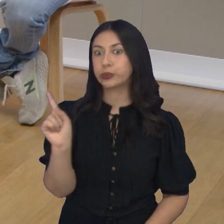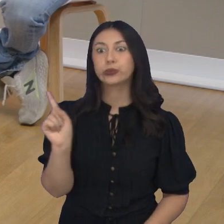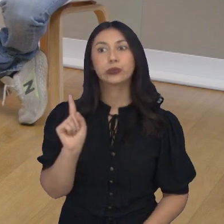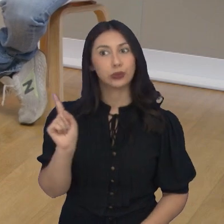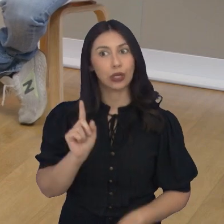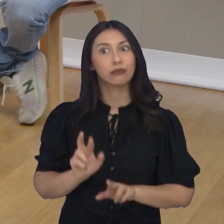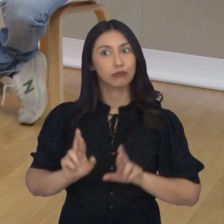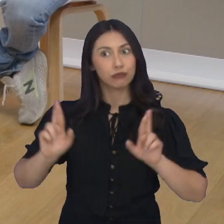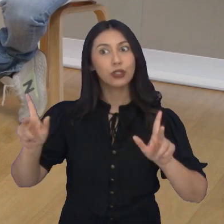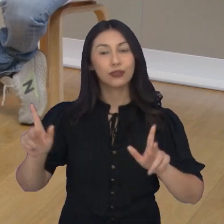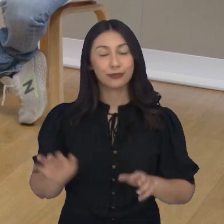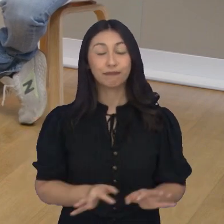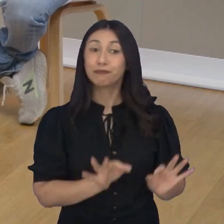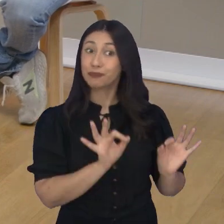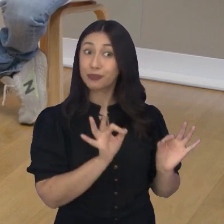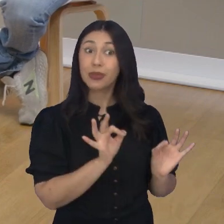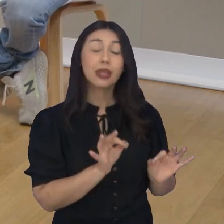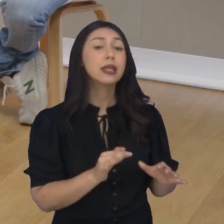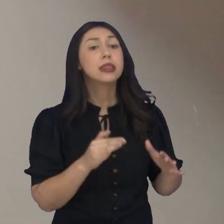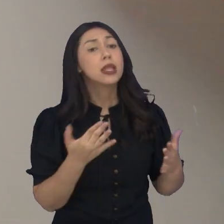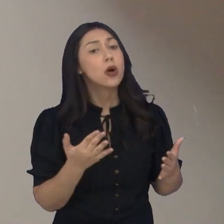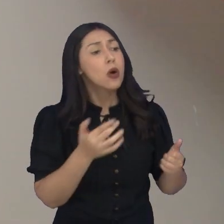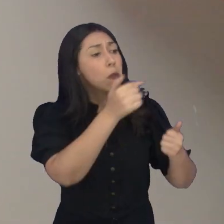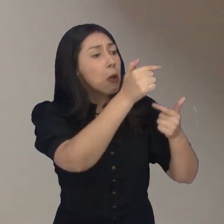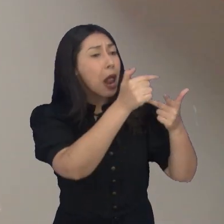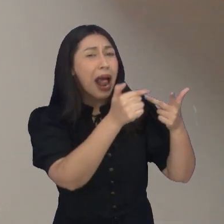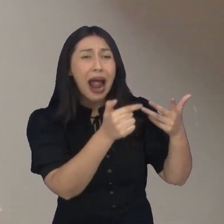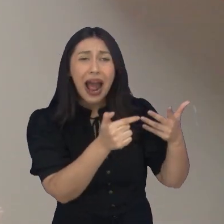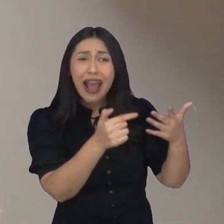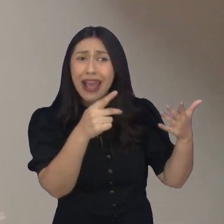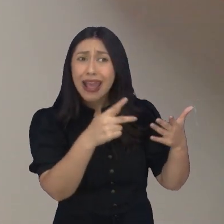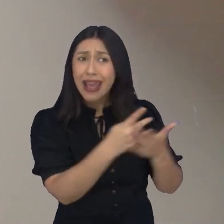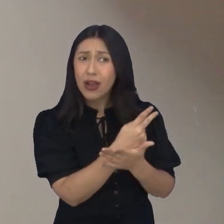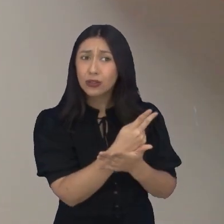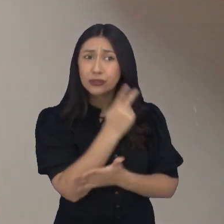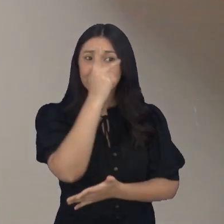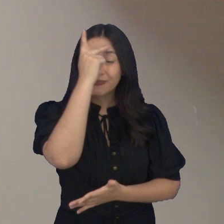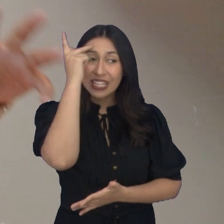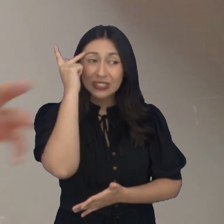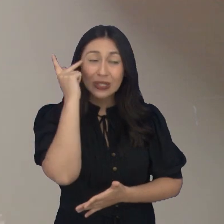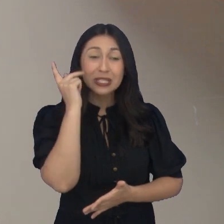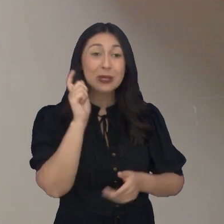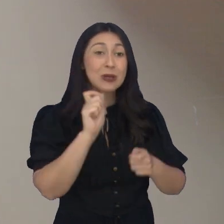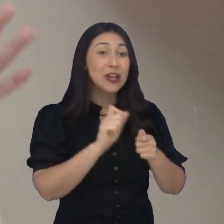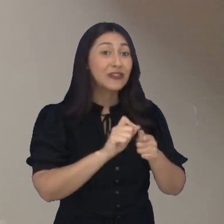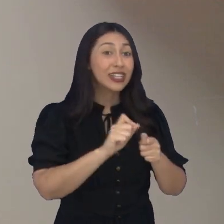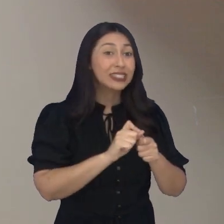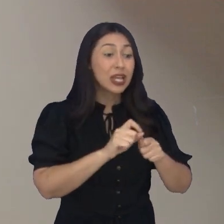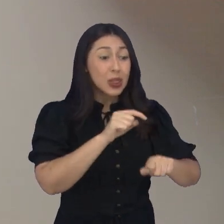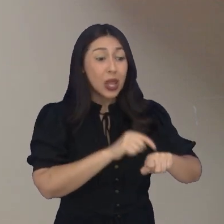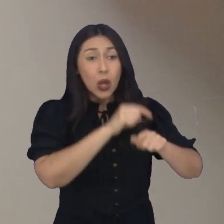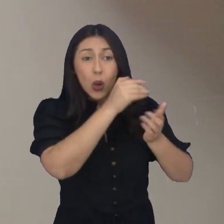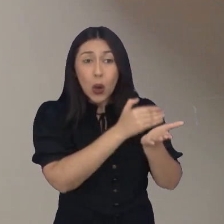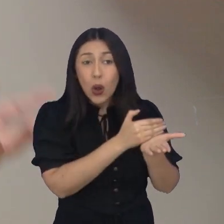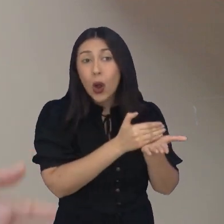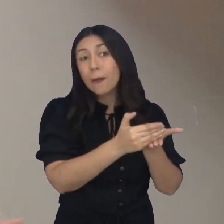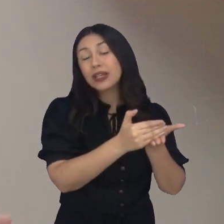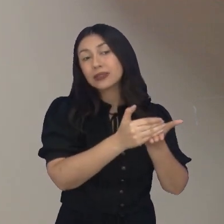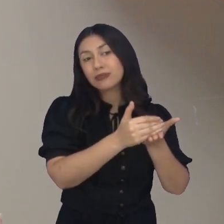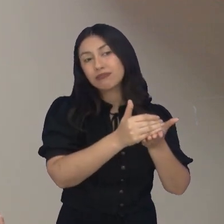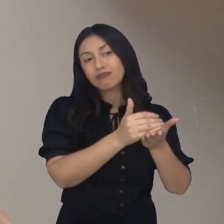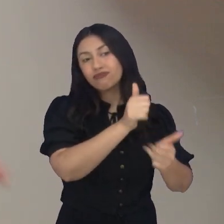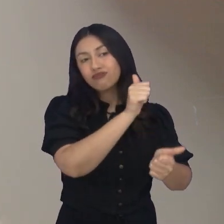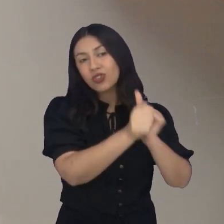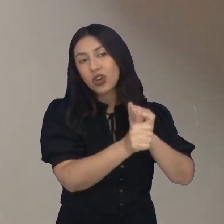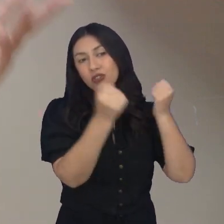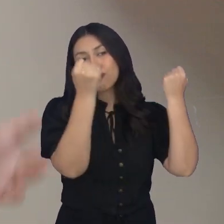ser mais fáceis, exatamente. Tá certo, Osmar. E quais são os principais erros que as pessoas cometem quando elas começam a praticar algum tipo de atividade